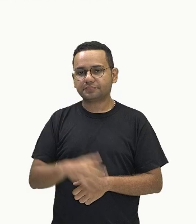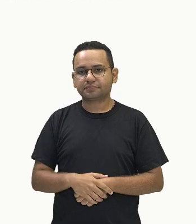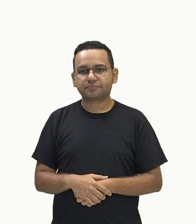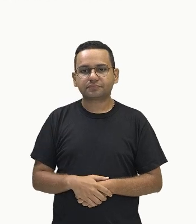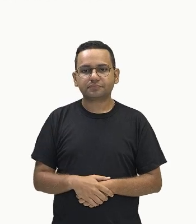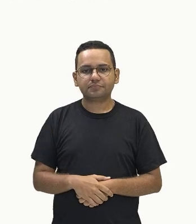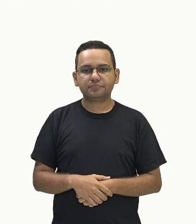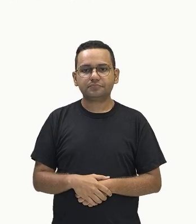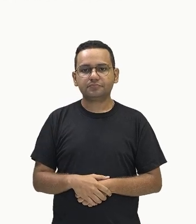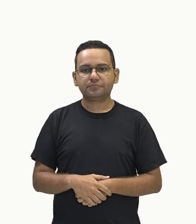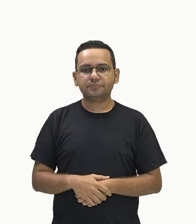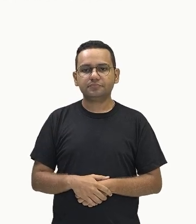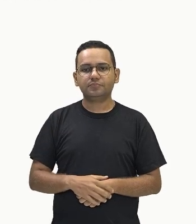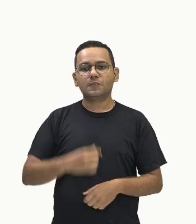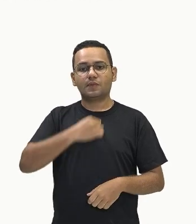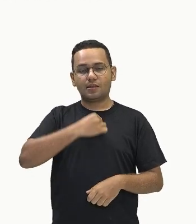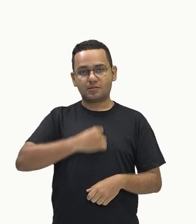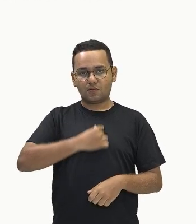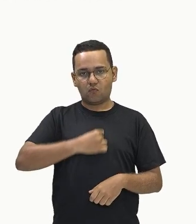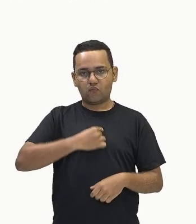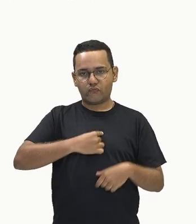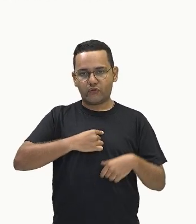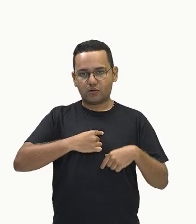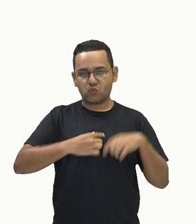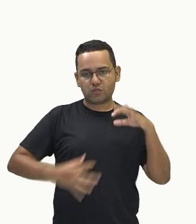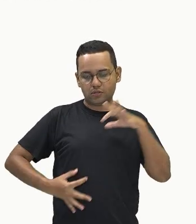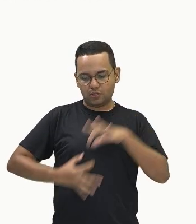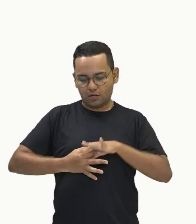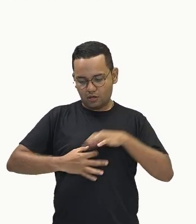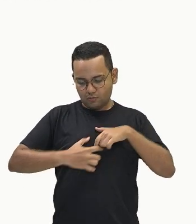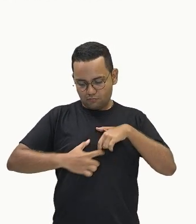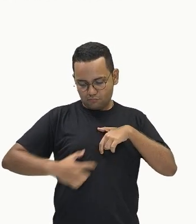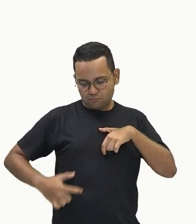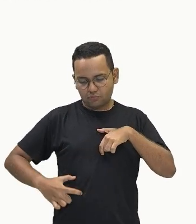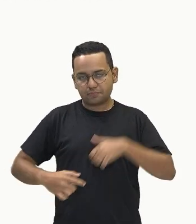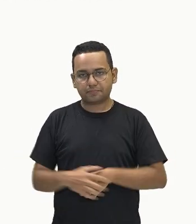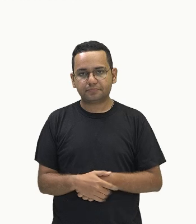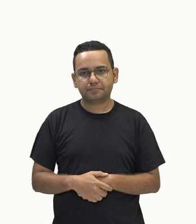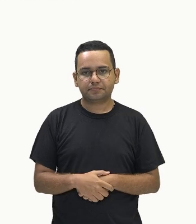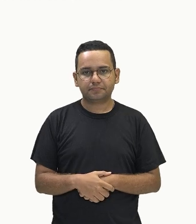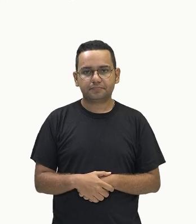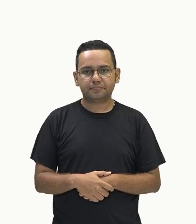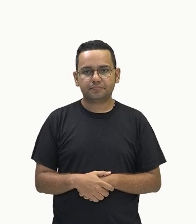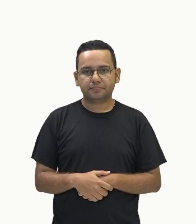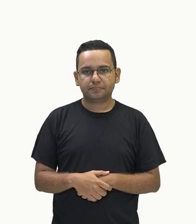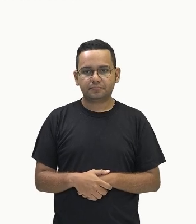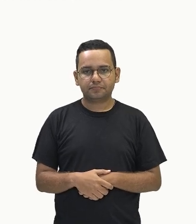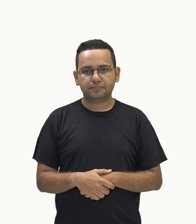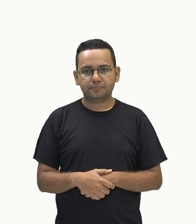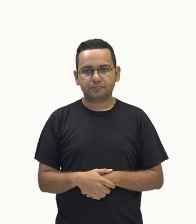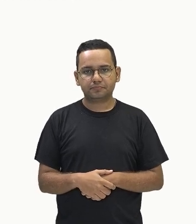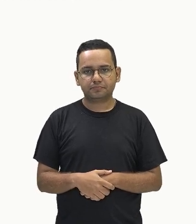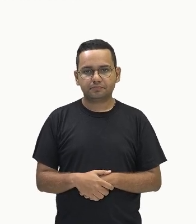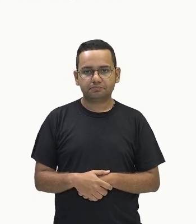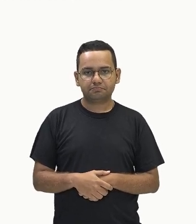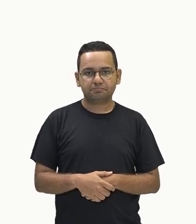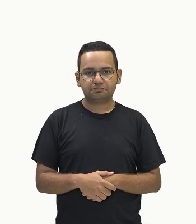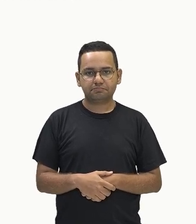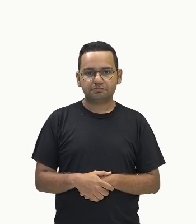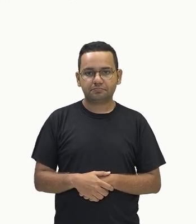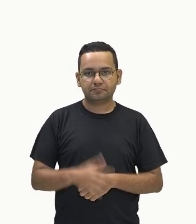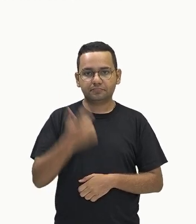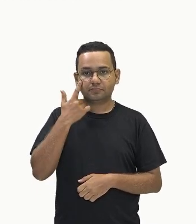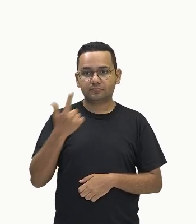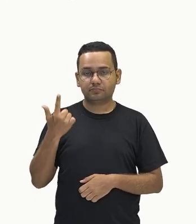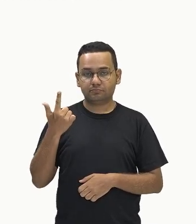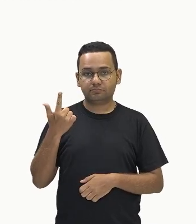certo? Com o nosso estômago. Então, aqui, esse saco, esse